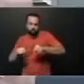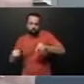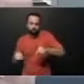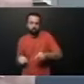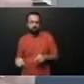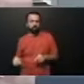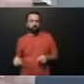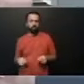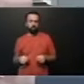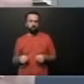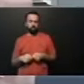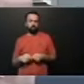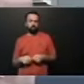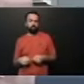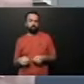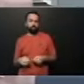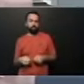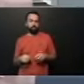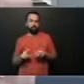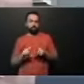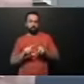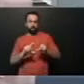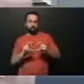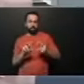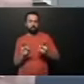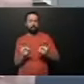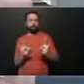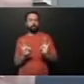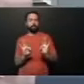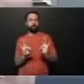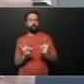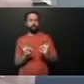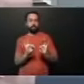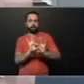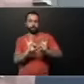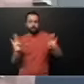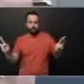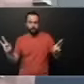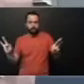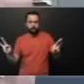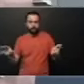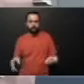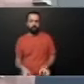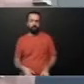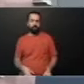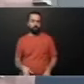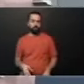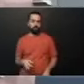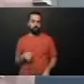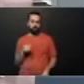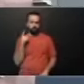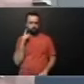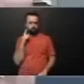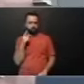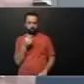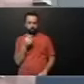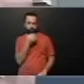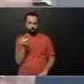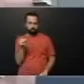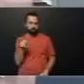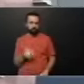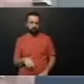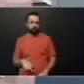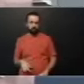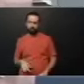nós montamos. Olha bem. Vou dar uma dica para vocês. Aqui,